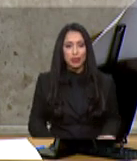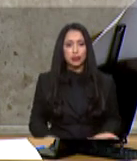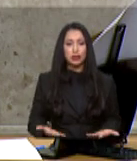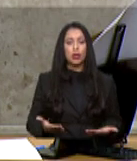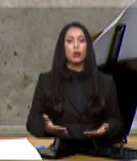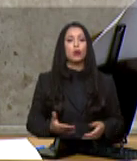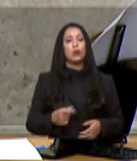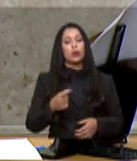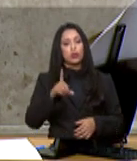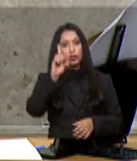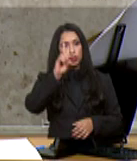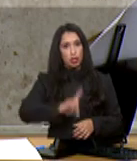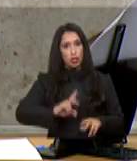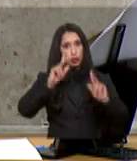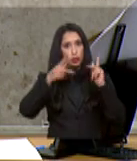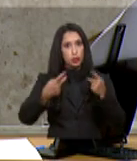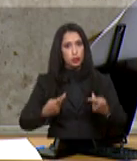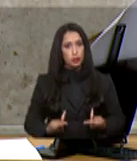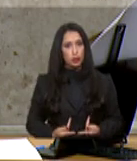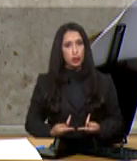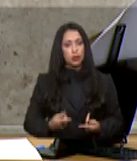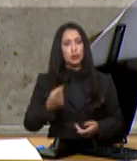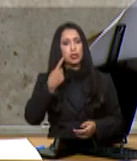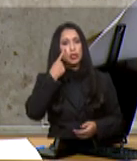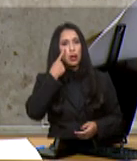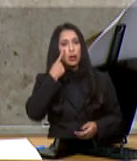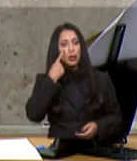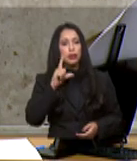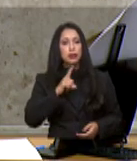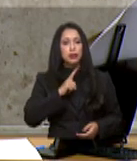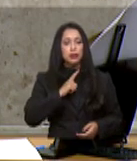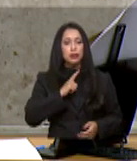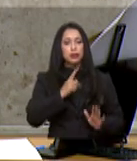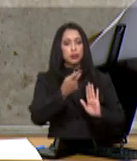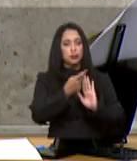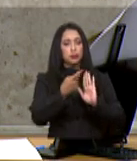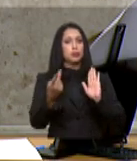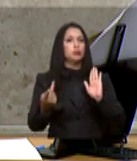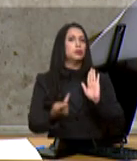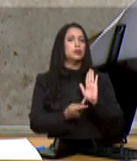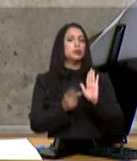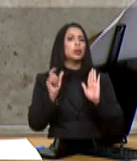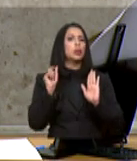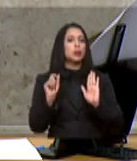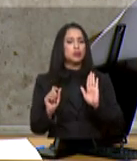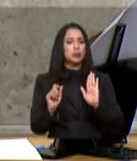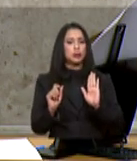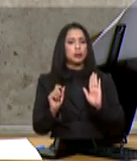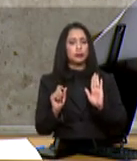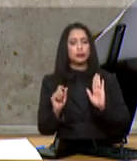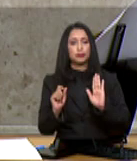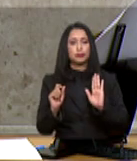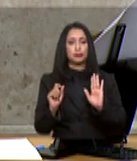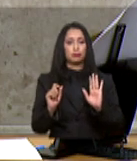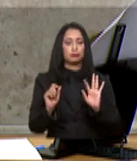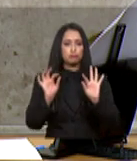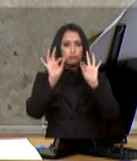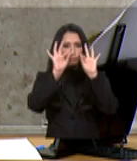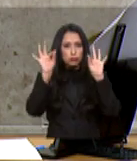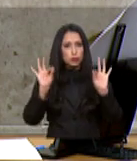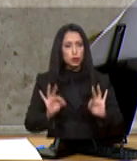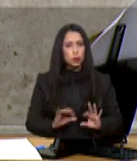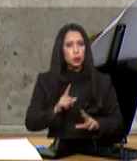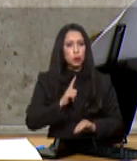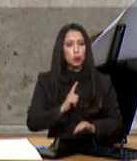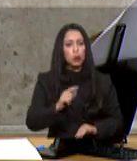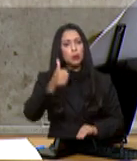de Direitos Humanos tem um programa denominado Cite uma Mulher, que é exatamente a citação das mulheres que